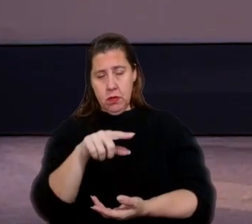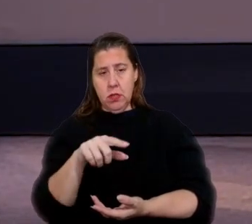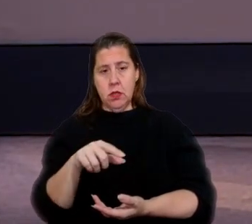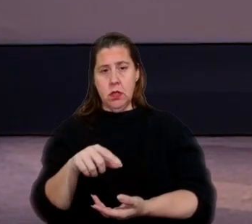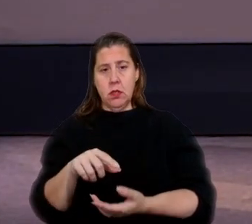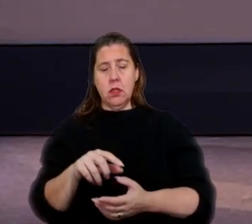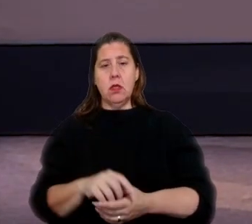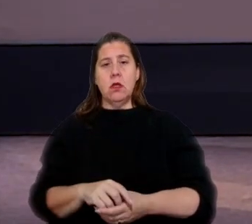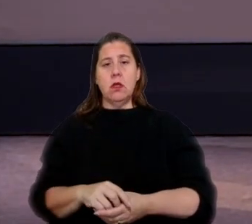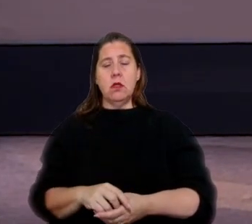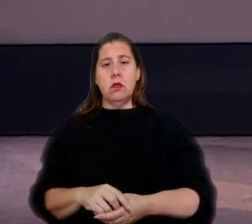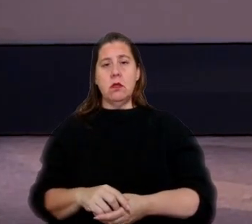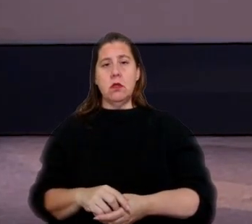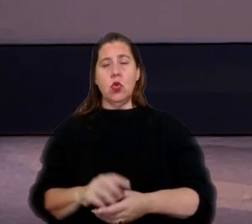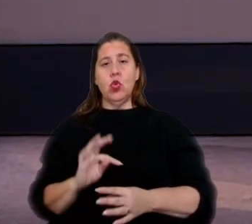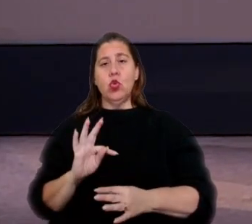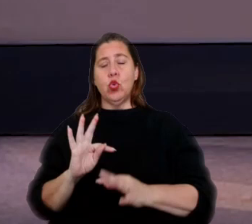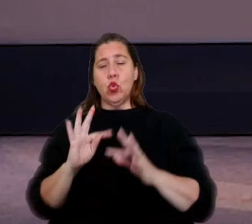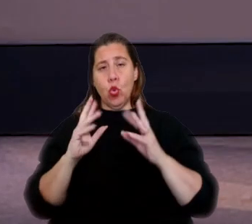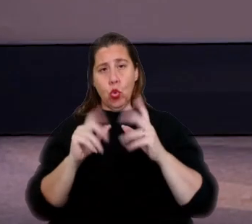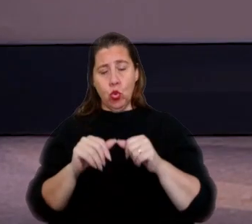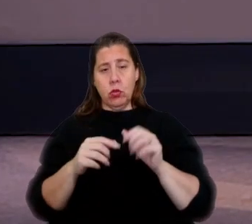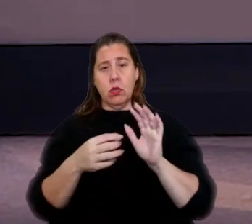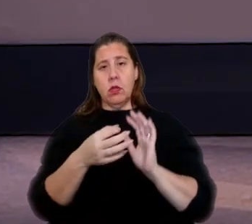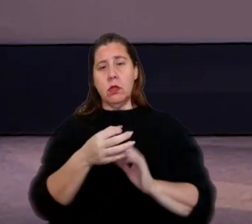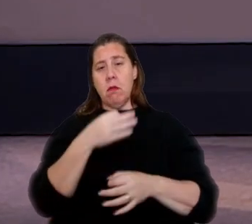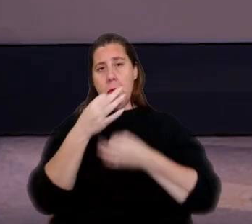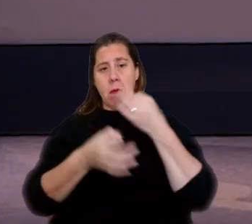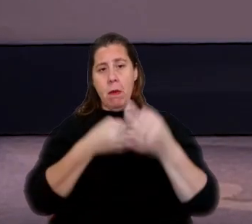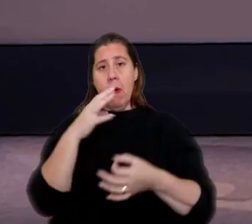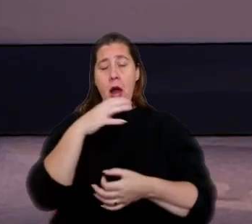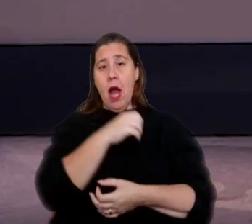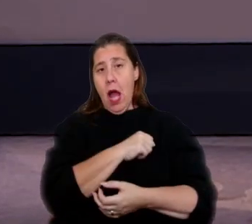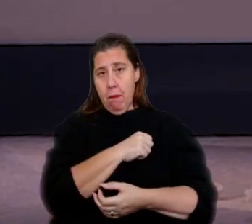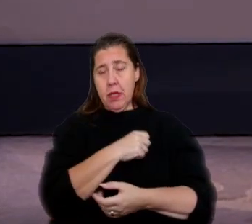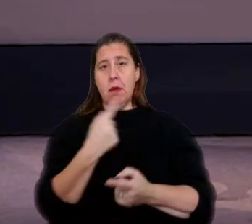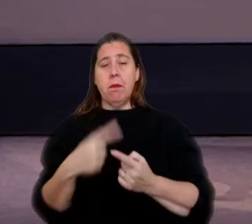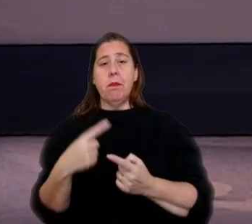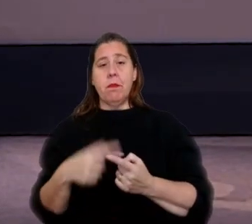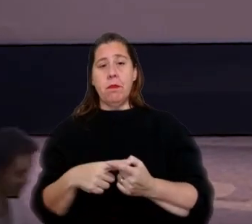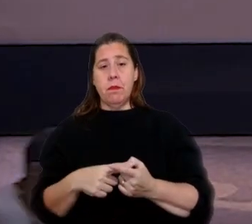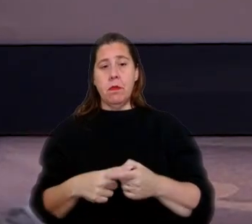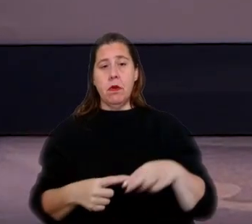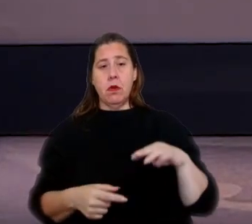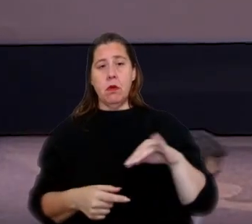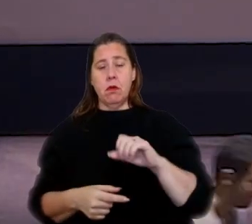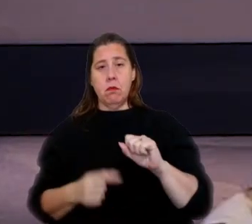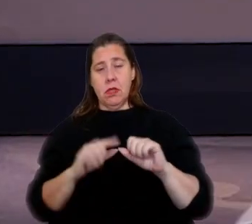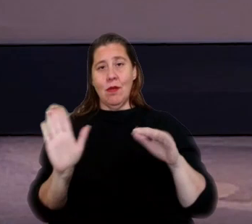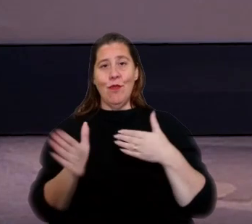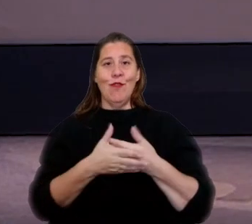para vocês fazer uma rodada com todas as colocações, mas que façam colocações rápidas também, porque o